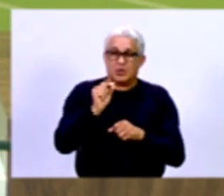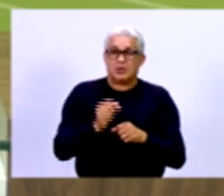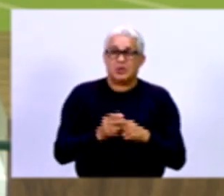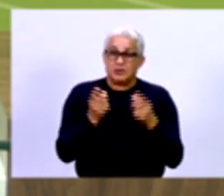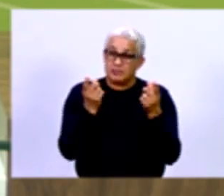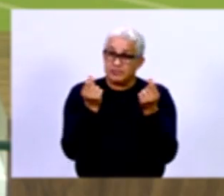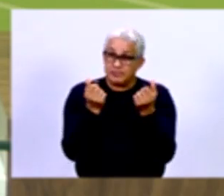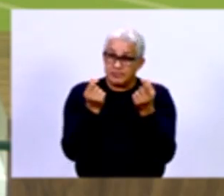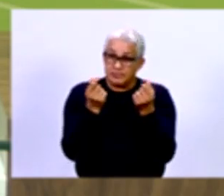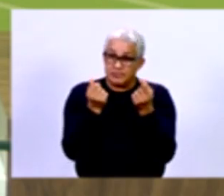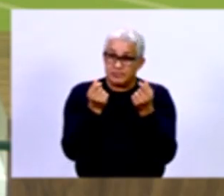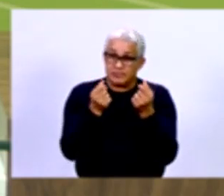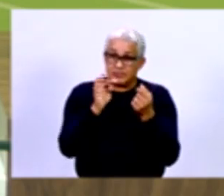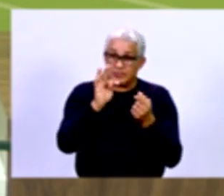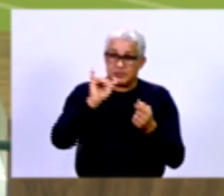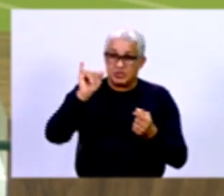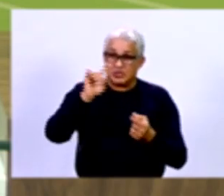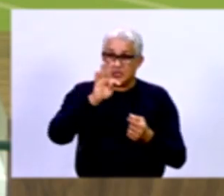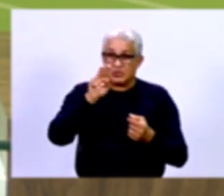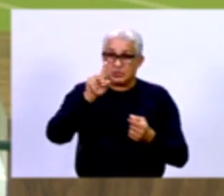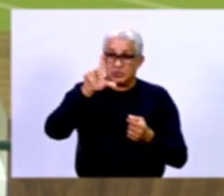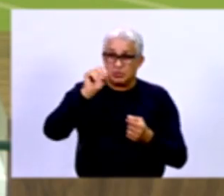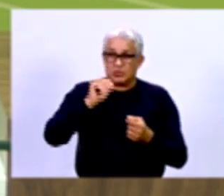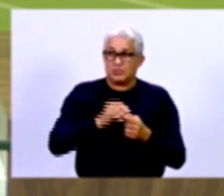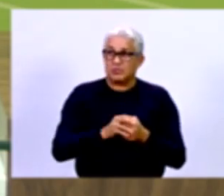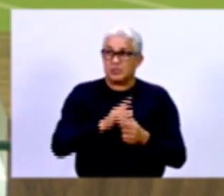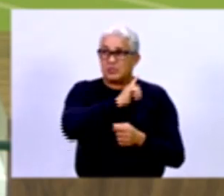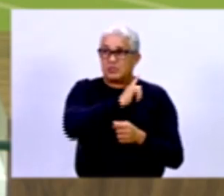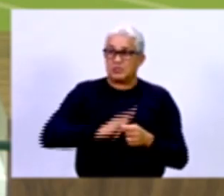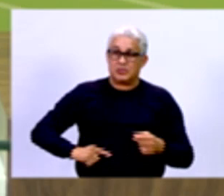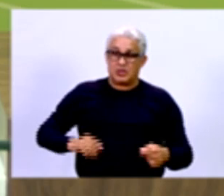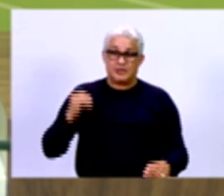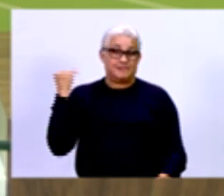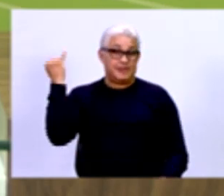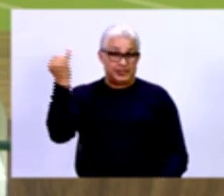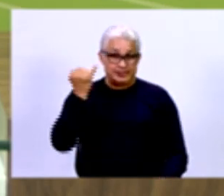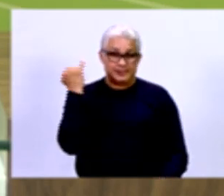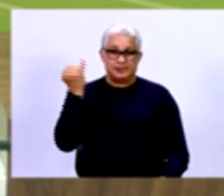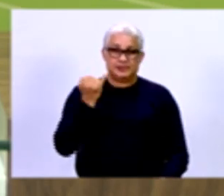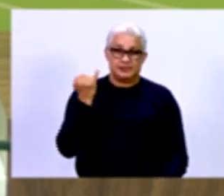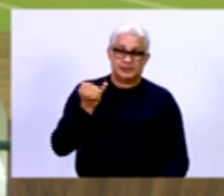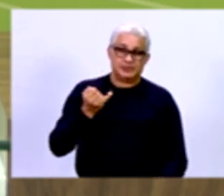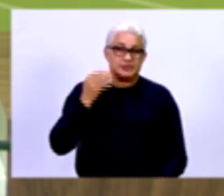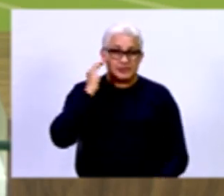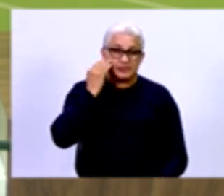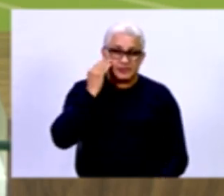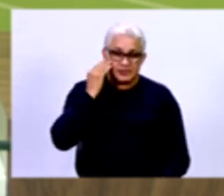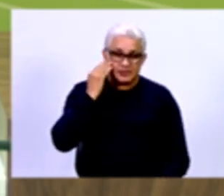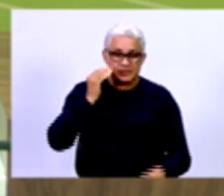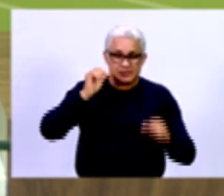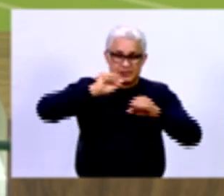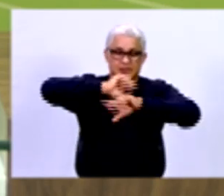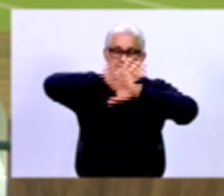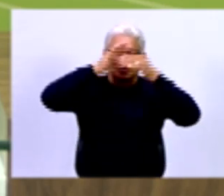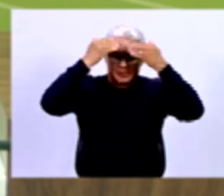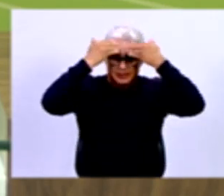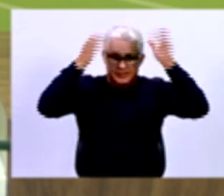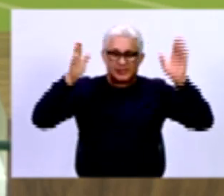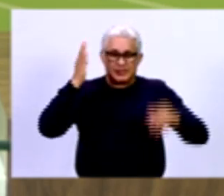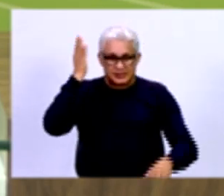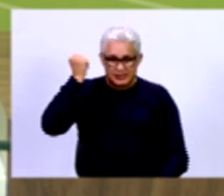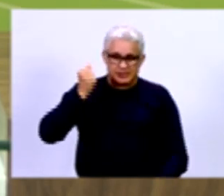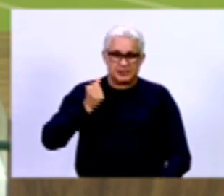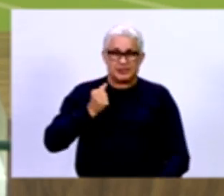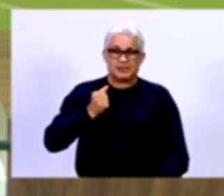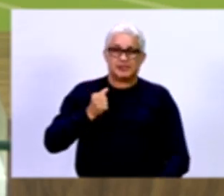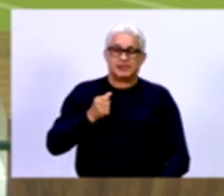remuneração desses títulos de dívida pública. Então é isso que está a grande importância da gente compreender. A gente sabe que hoje em dia o nosso produto